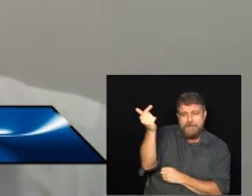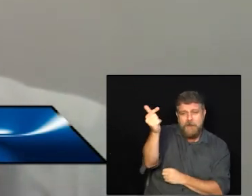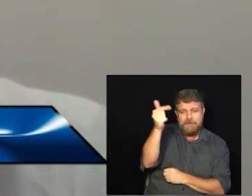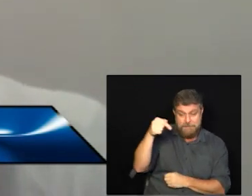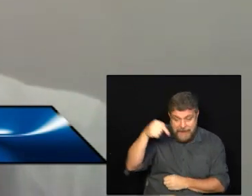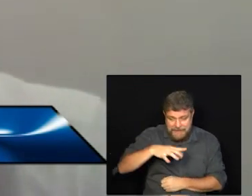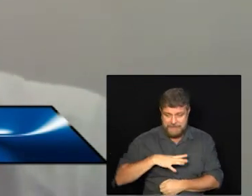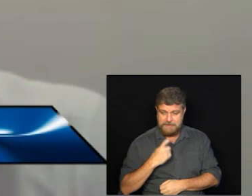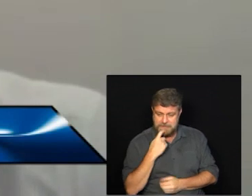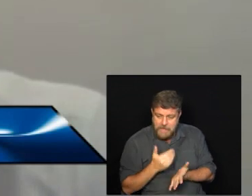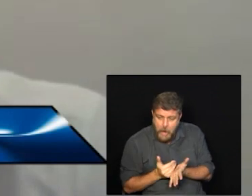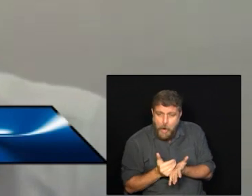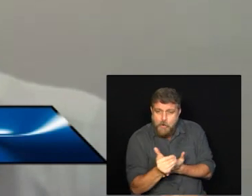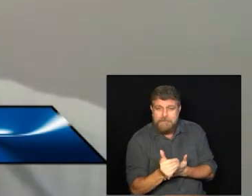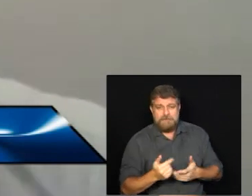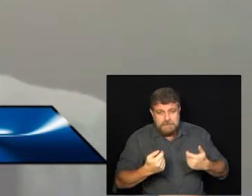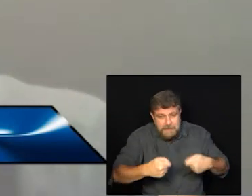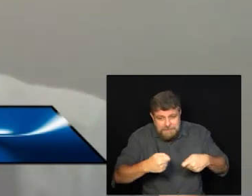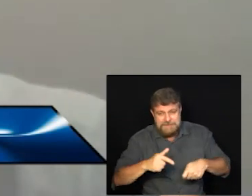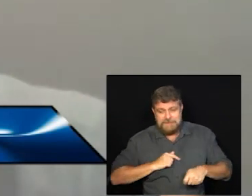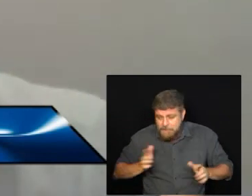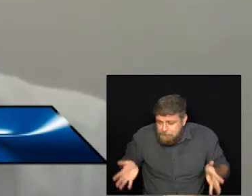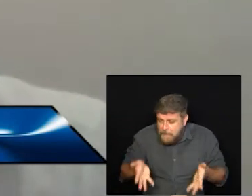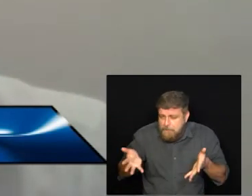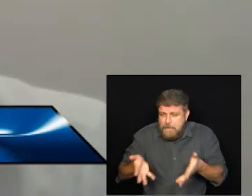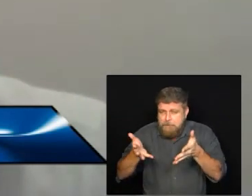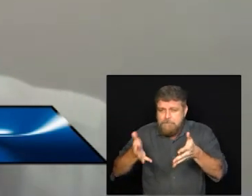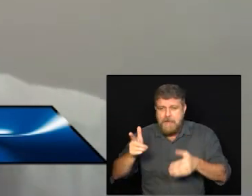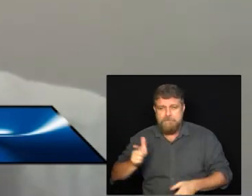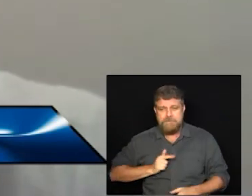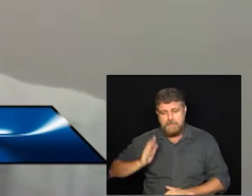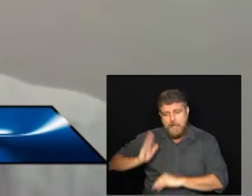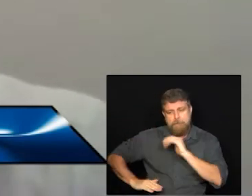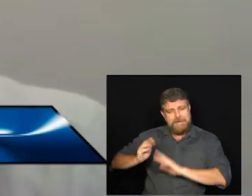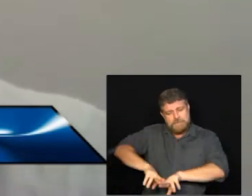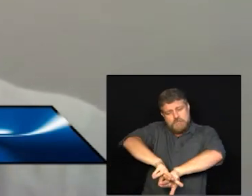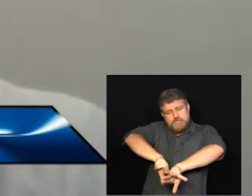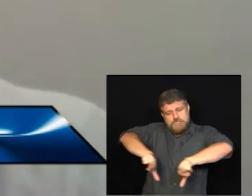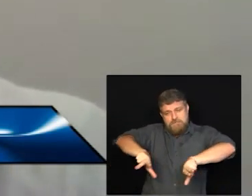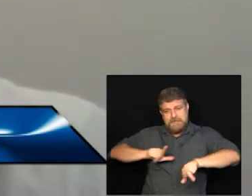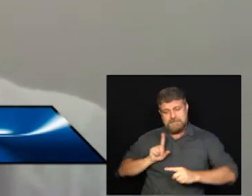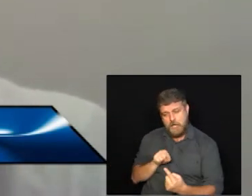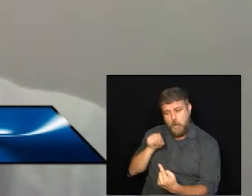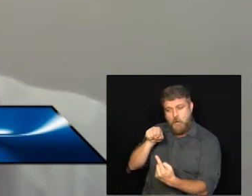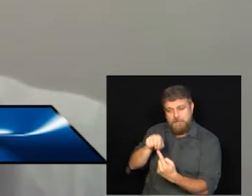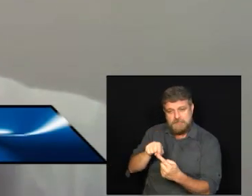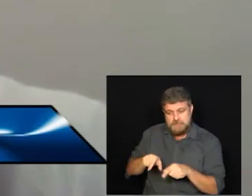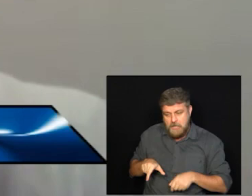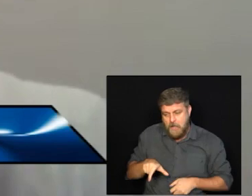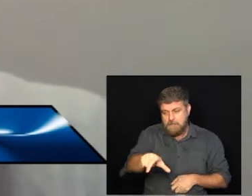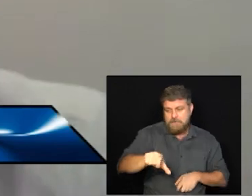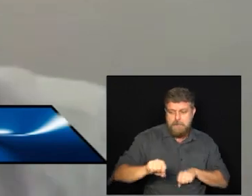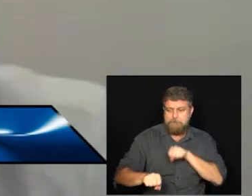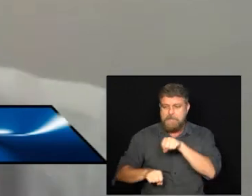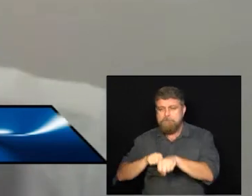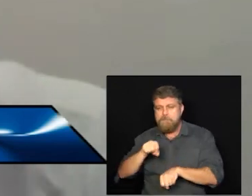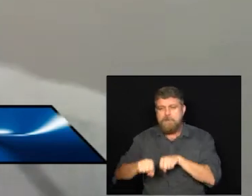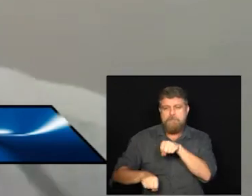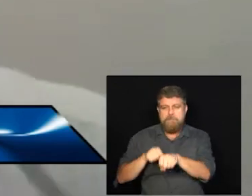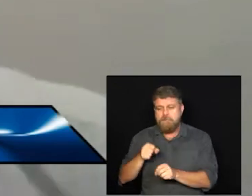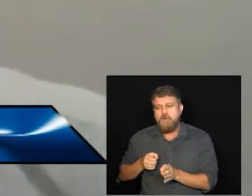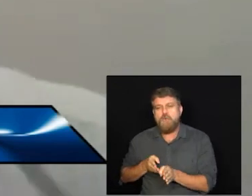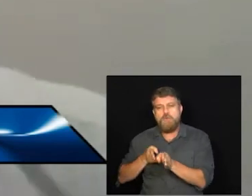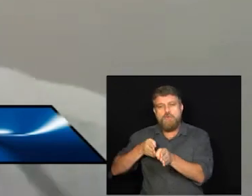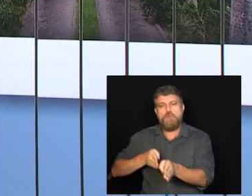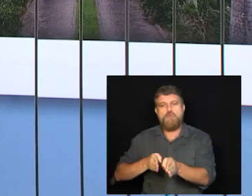começo necessário que poderá impulsionar outras iniciativas ligadas à ciclomobilidade na